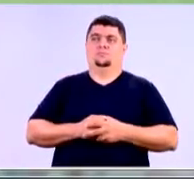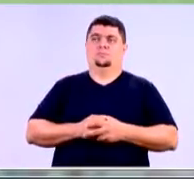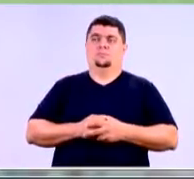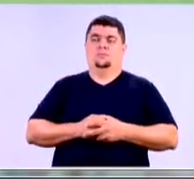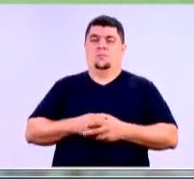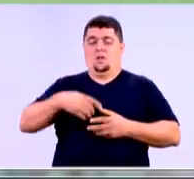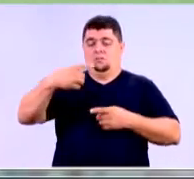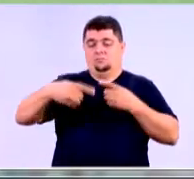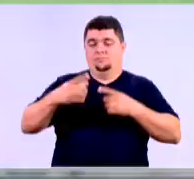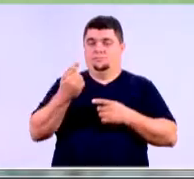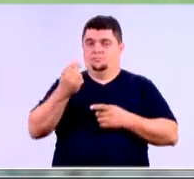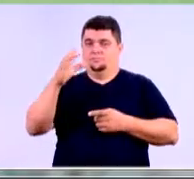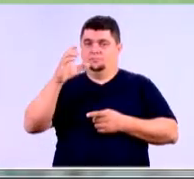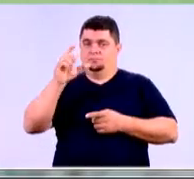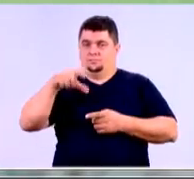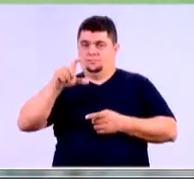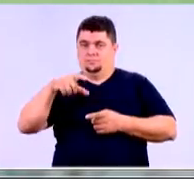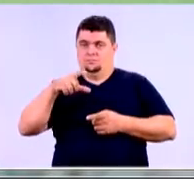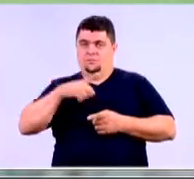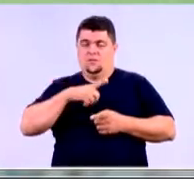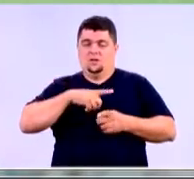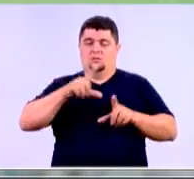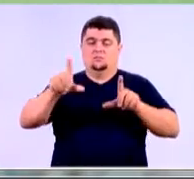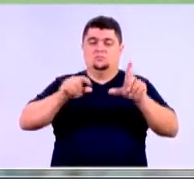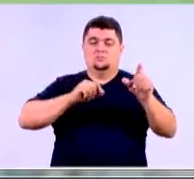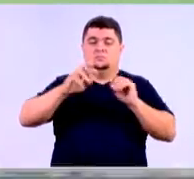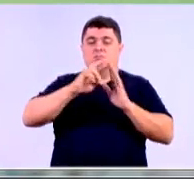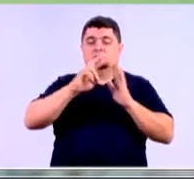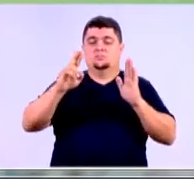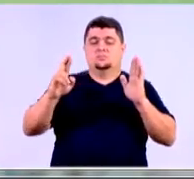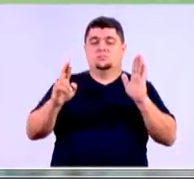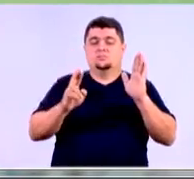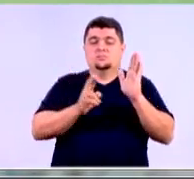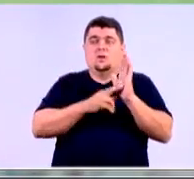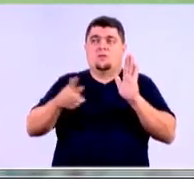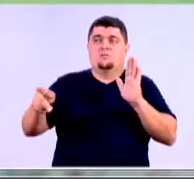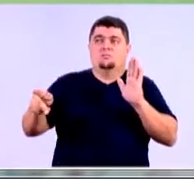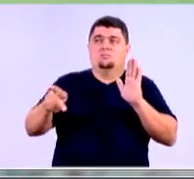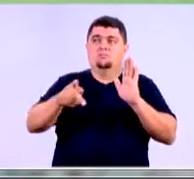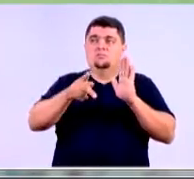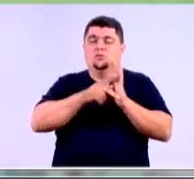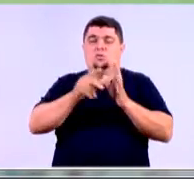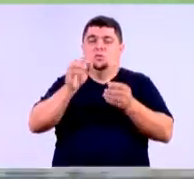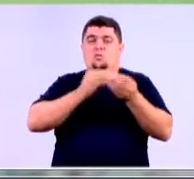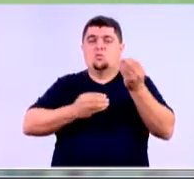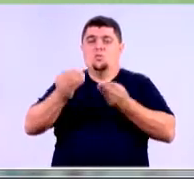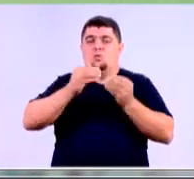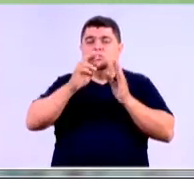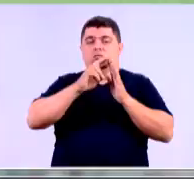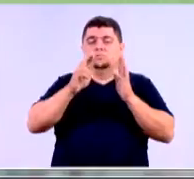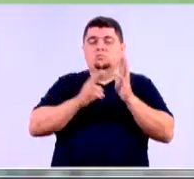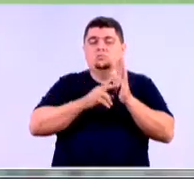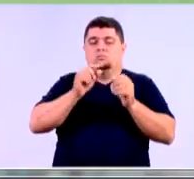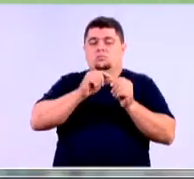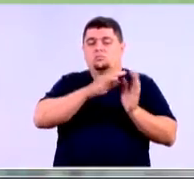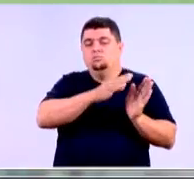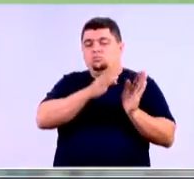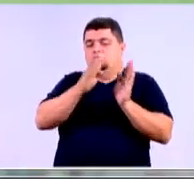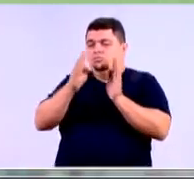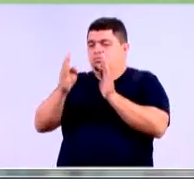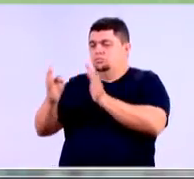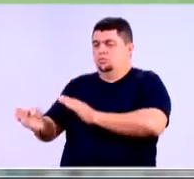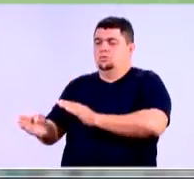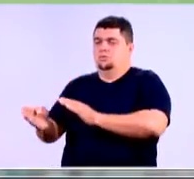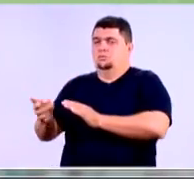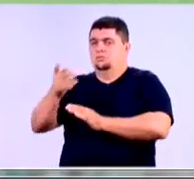de crédito define as diretrizes, os critérios e os procedimentos a serem usados para concessão ou não de crédito